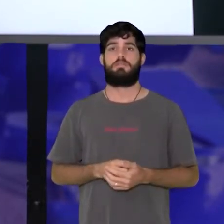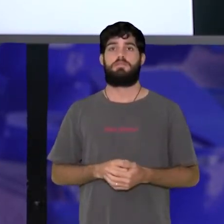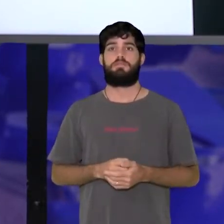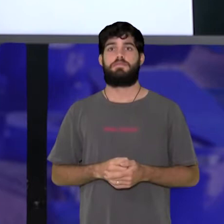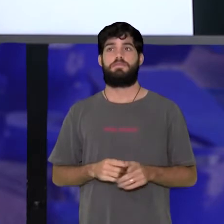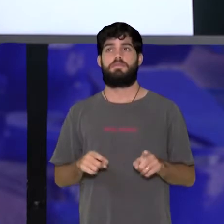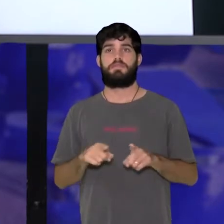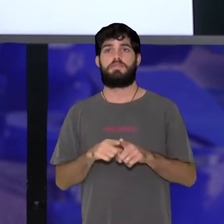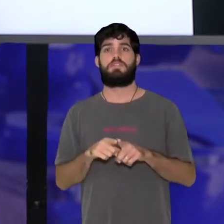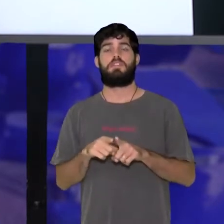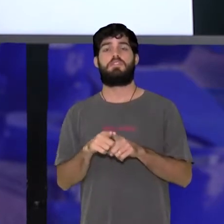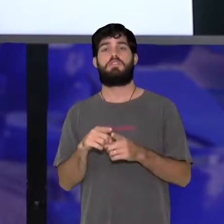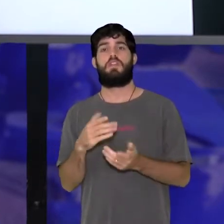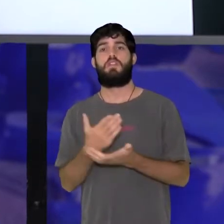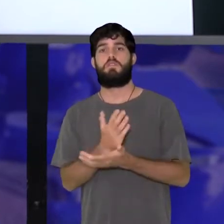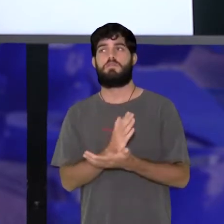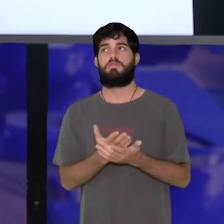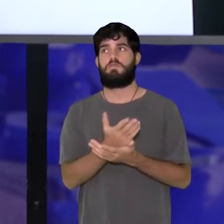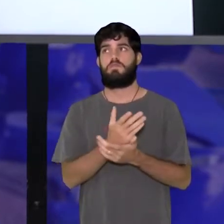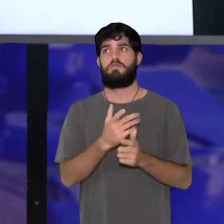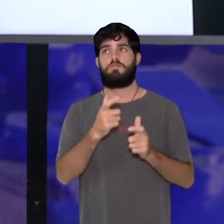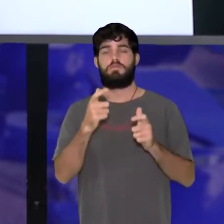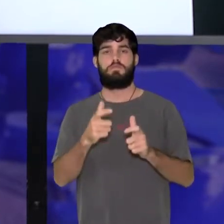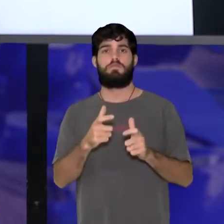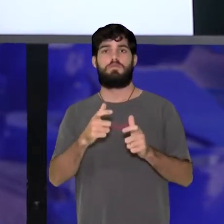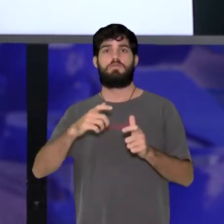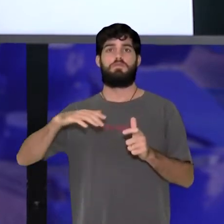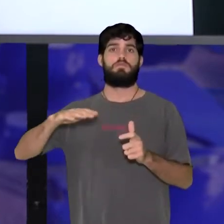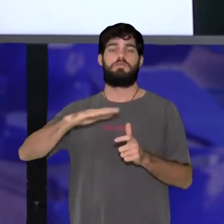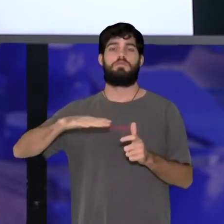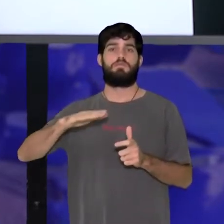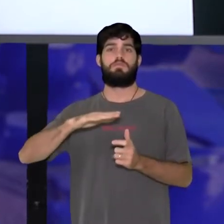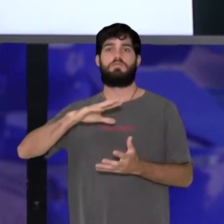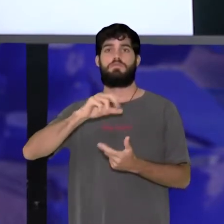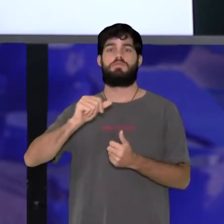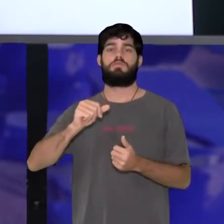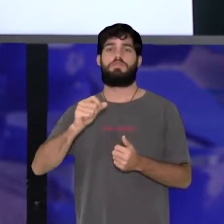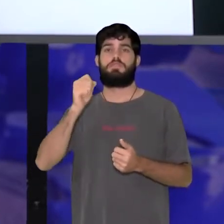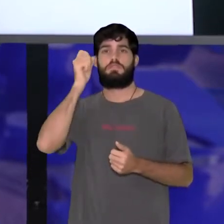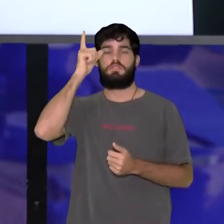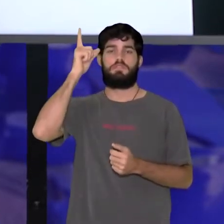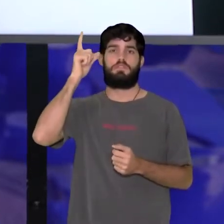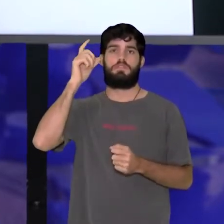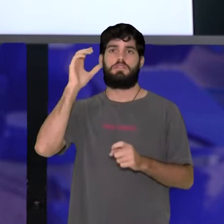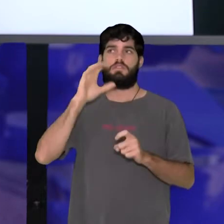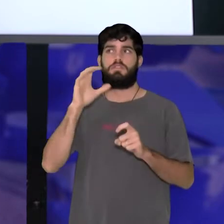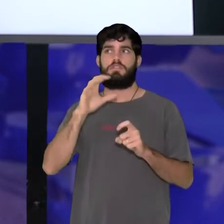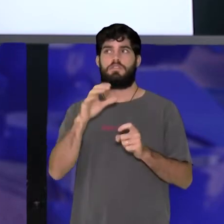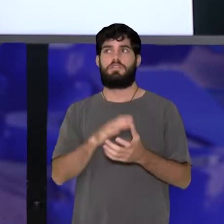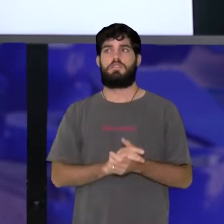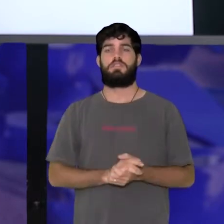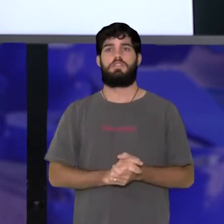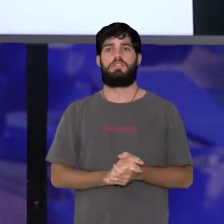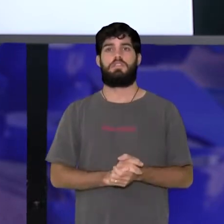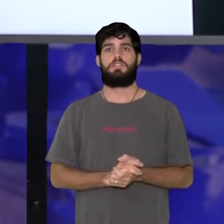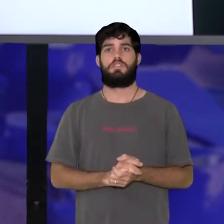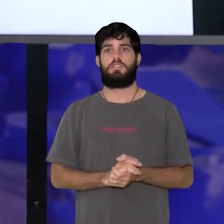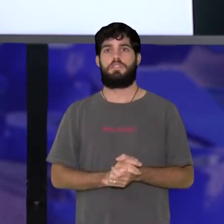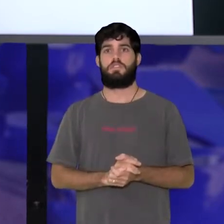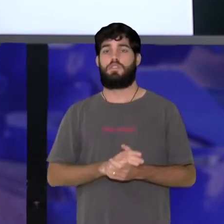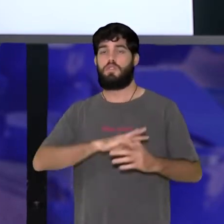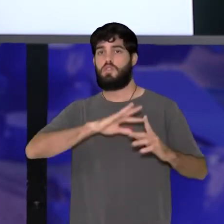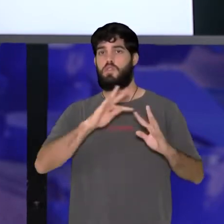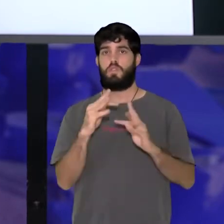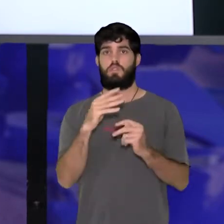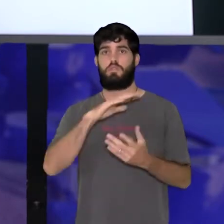temos em algumas outras partes do mundo ideias socialistas influentes. Aqui está a ilhazinha de Cuba. O restante do